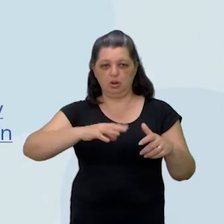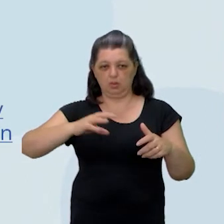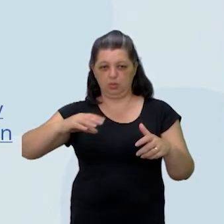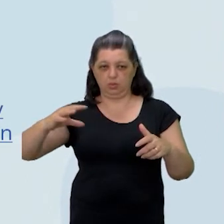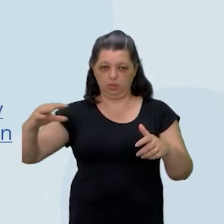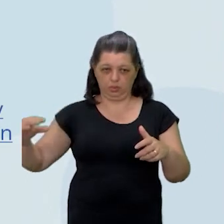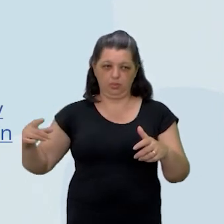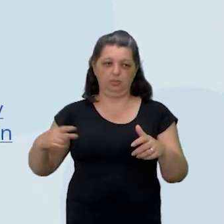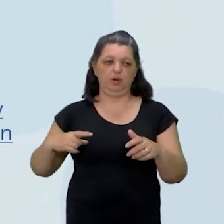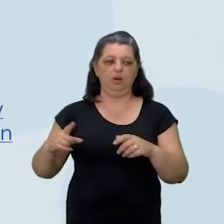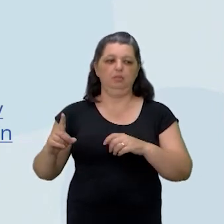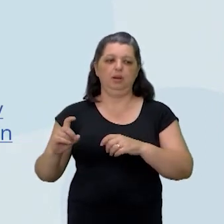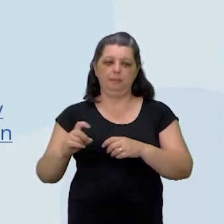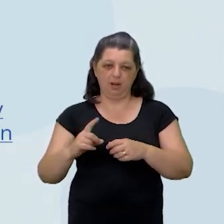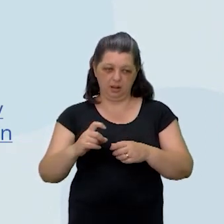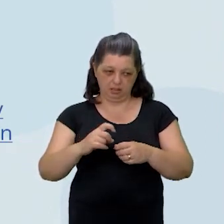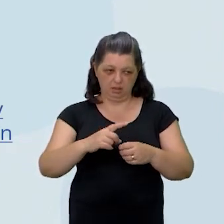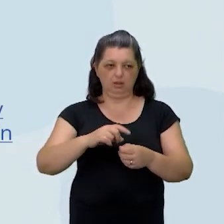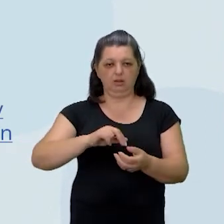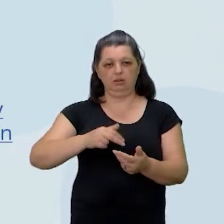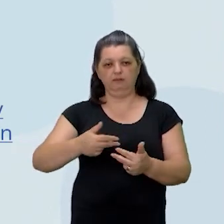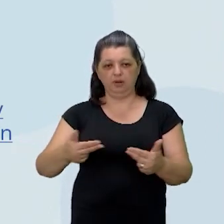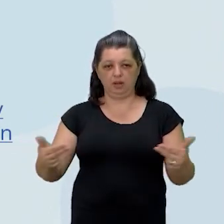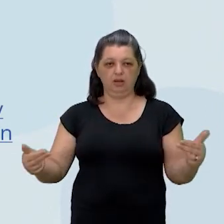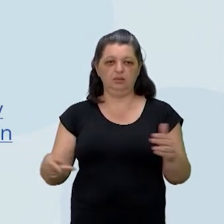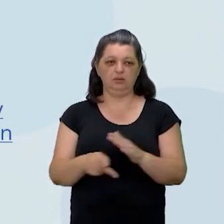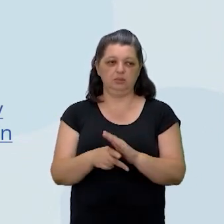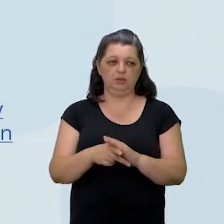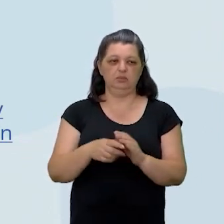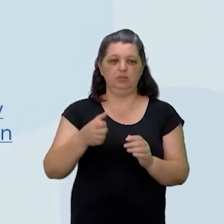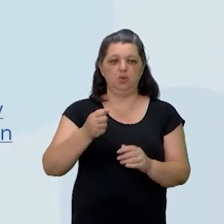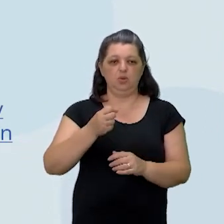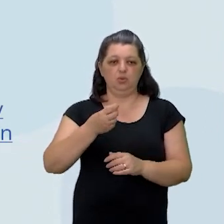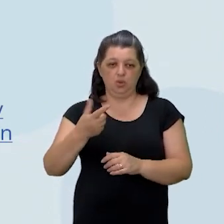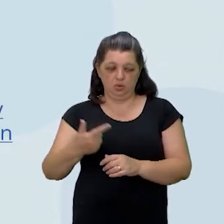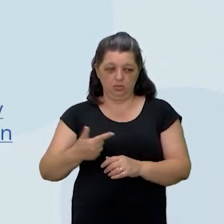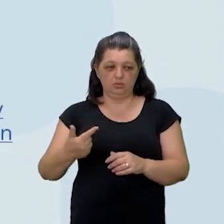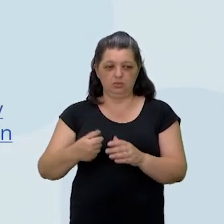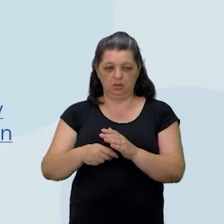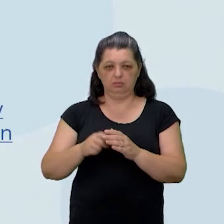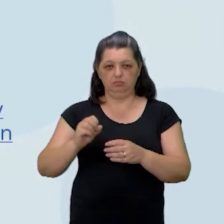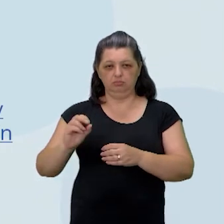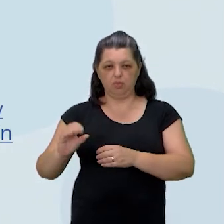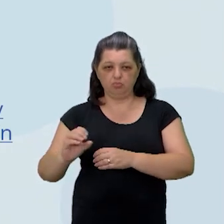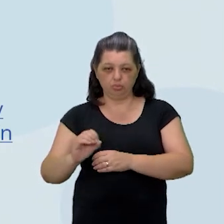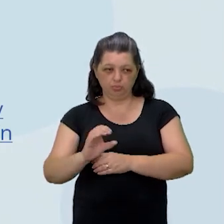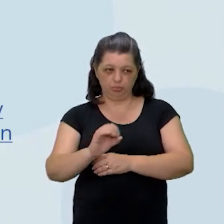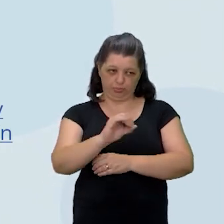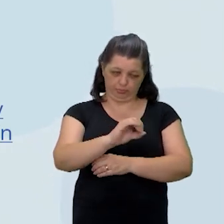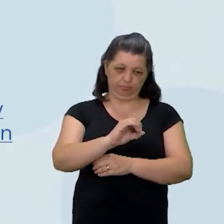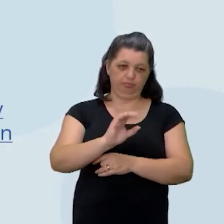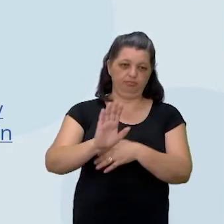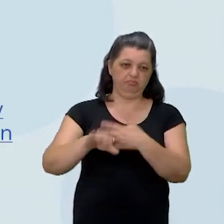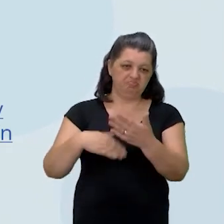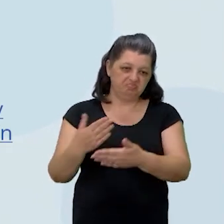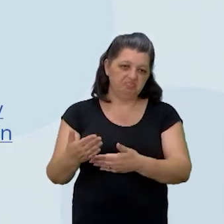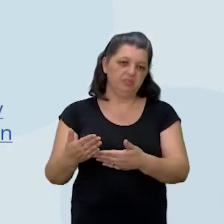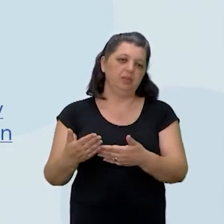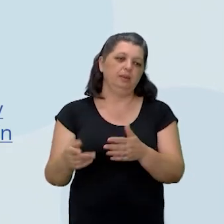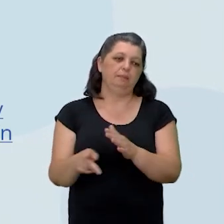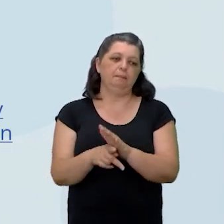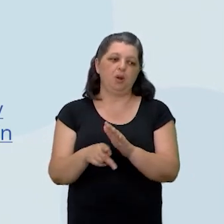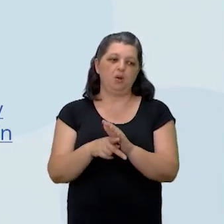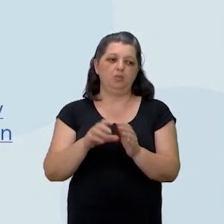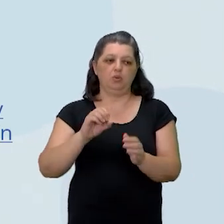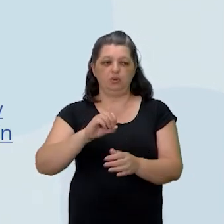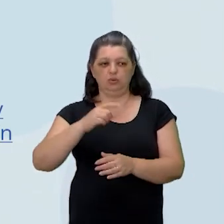de bactérias que consomem oxigênio dessa água. E aí a gente tem uma queda, né, dos níveis de